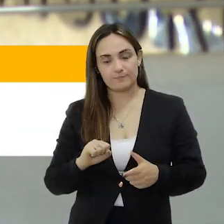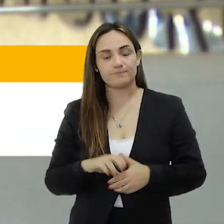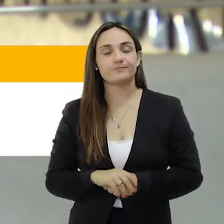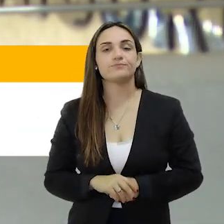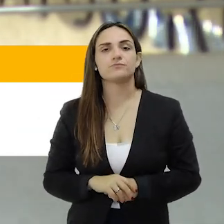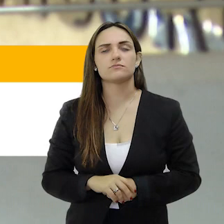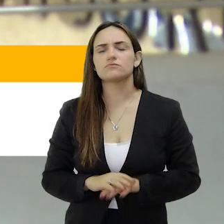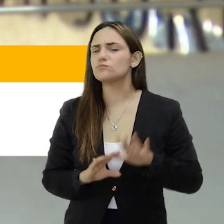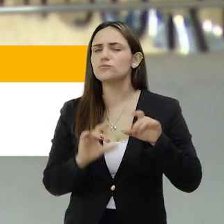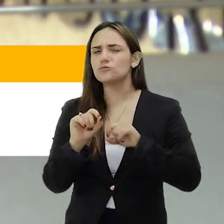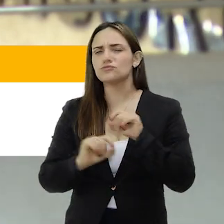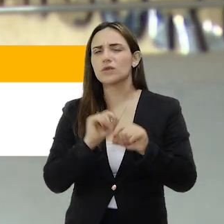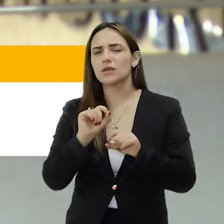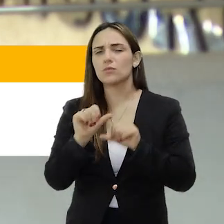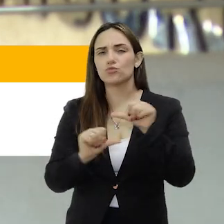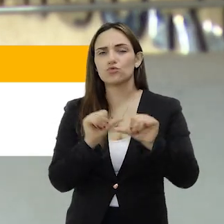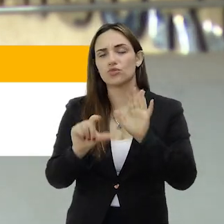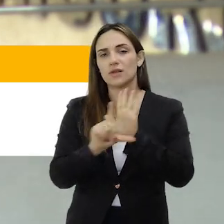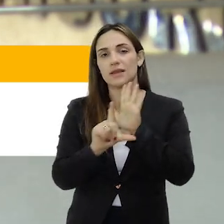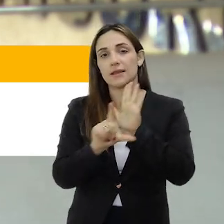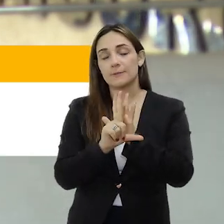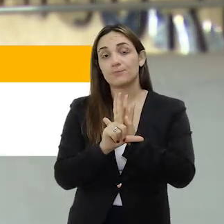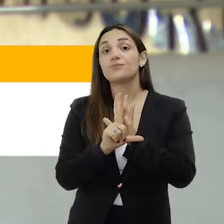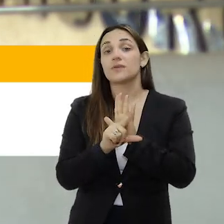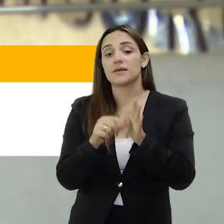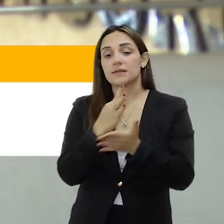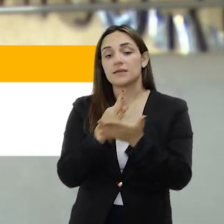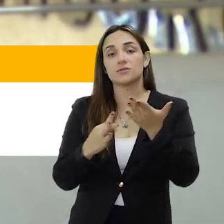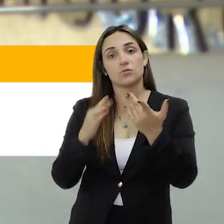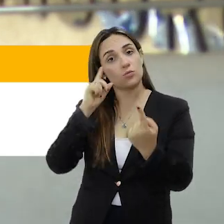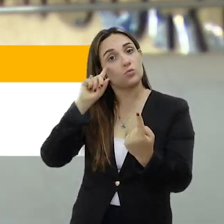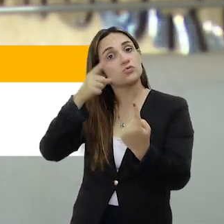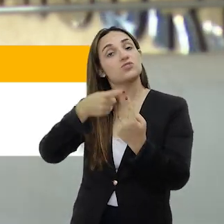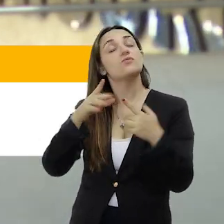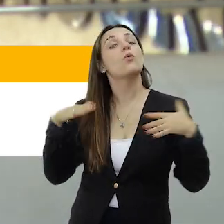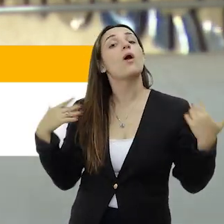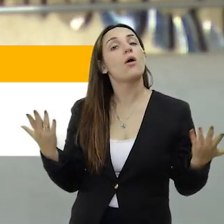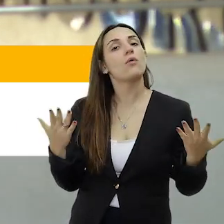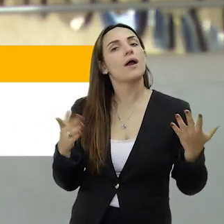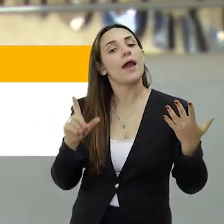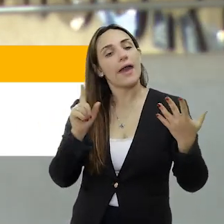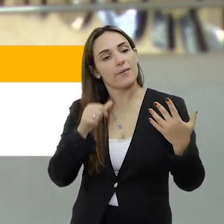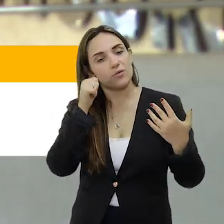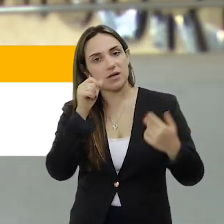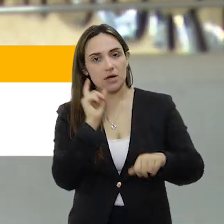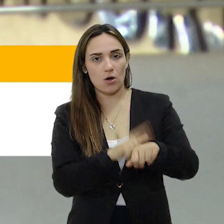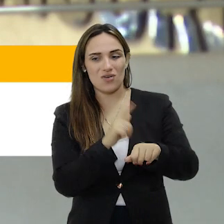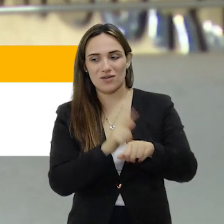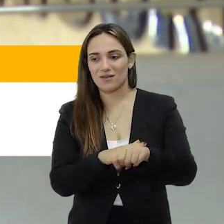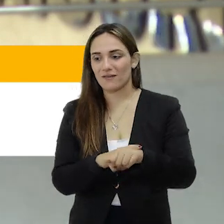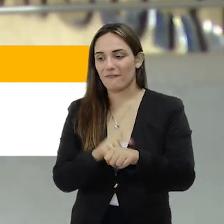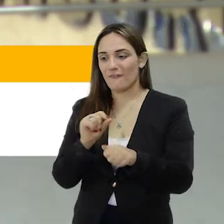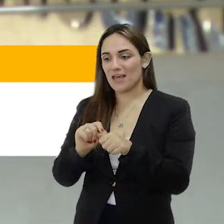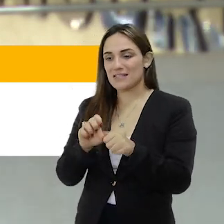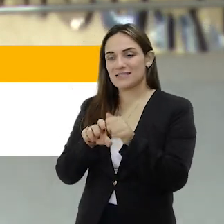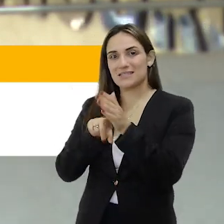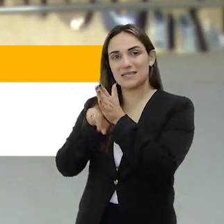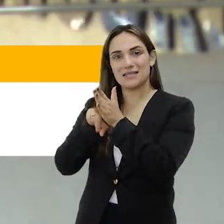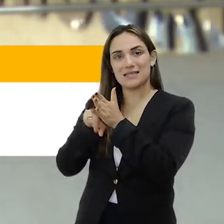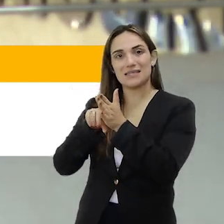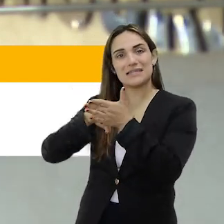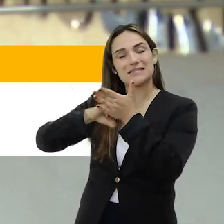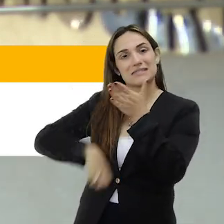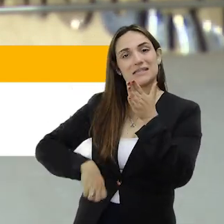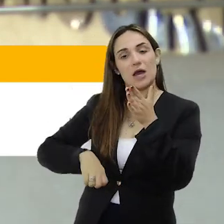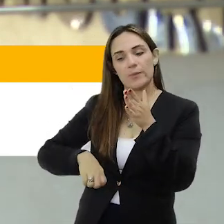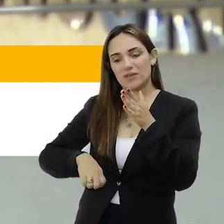Sul. Tal modificação legislativa tem como objetivo assegurar a essa mulher que, ao realizar exames de